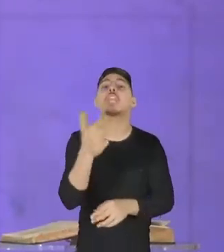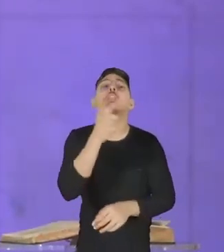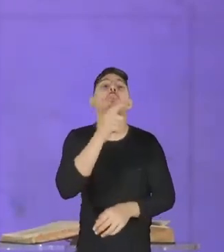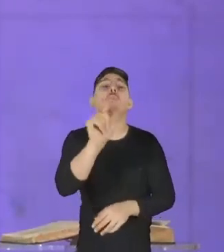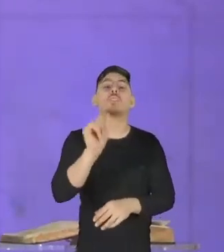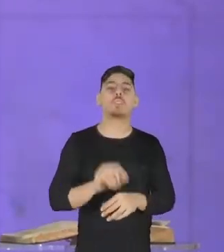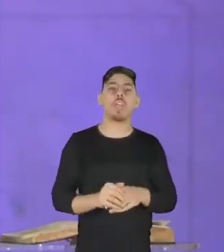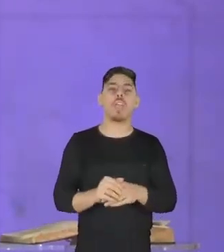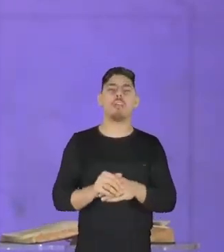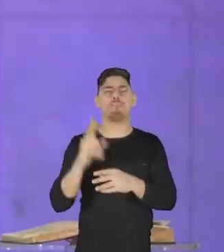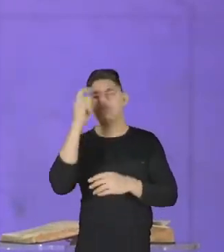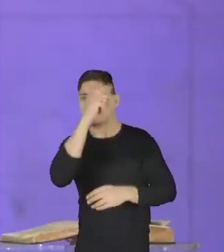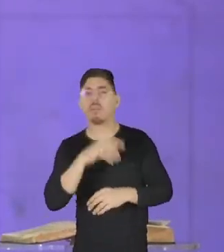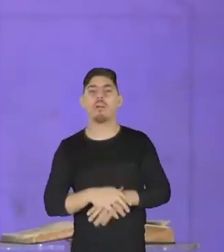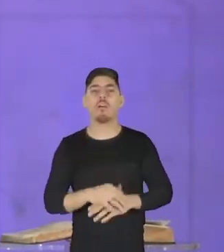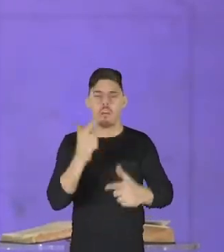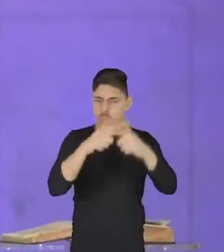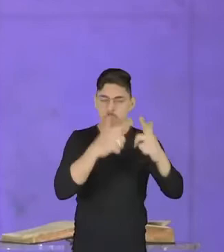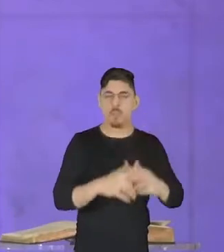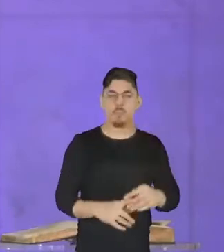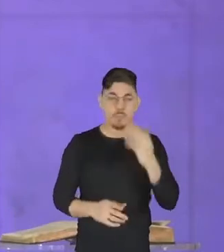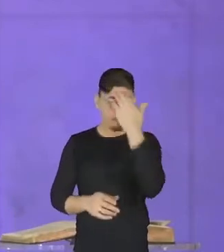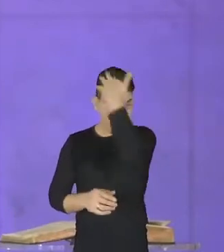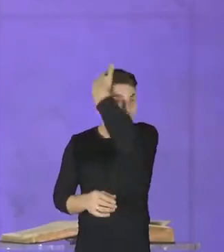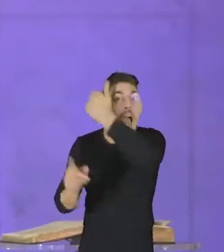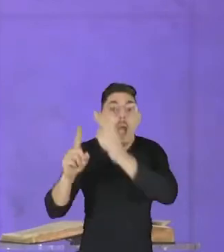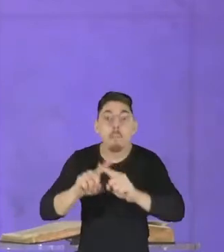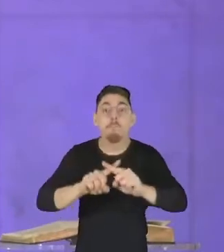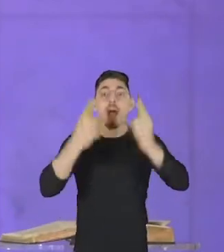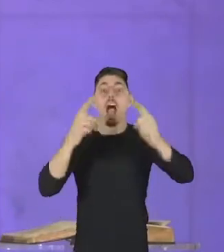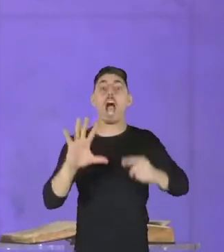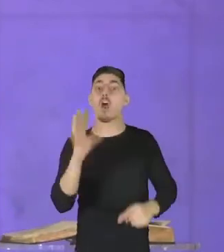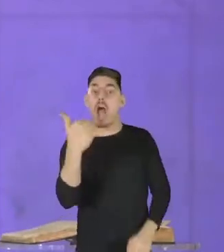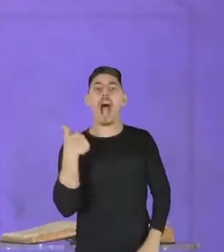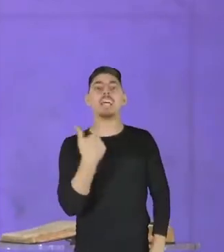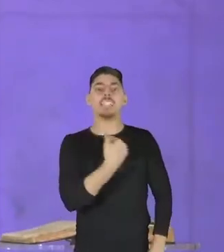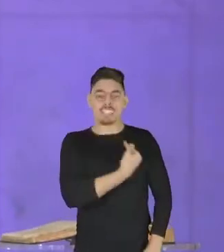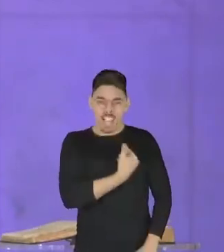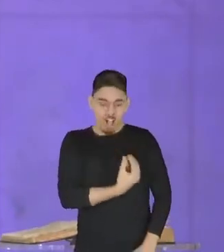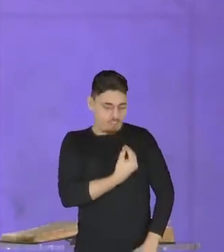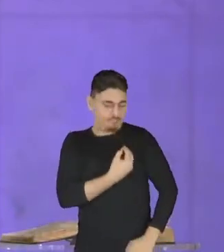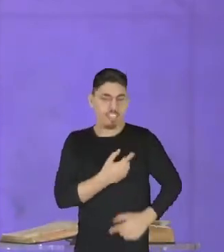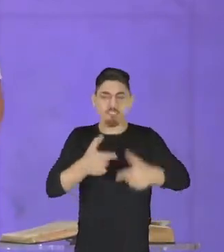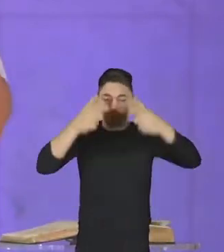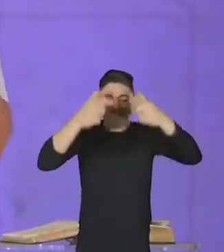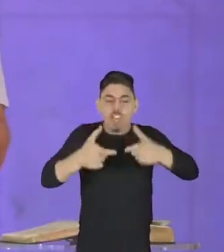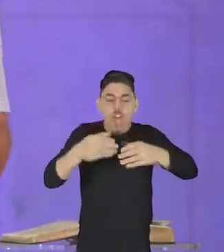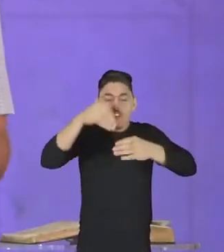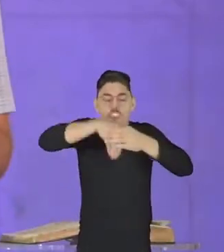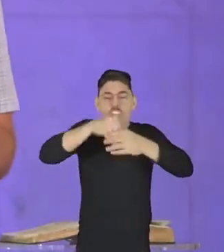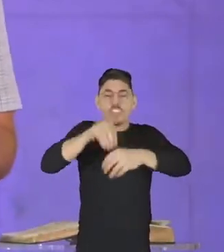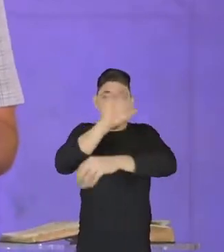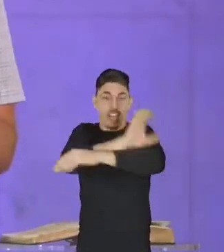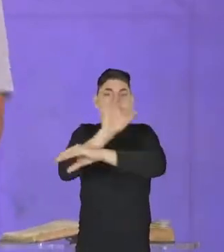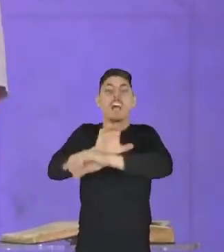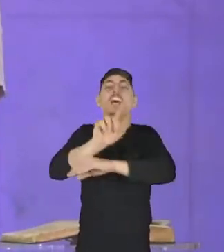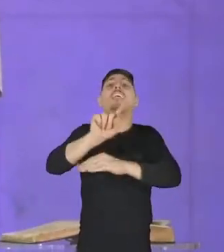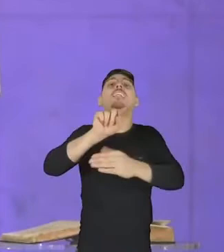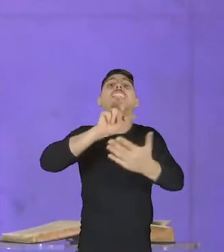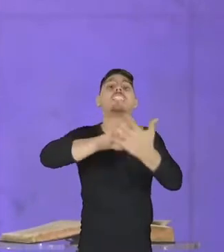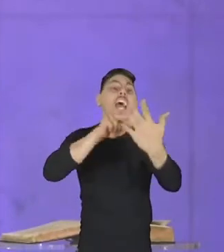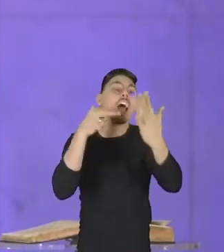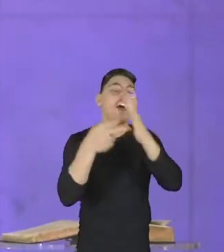na Canaã, que simboliza estarmos sendo guiados, sermos liderados pelo Senhor,